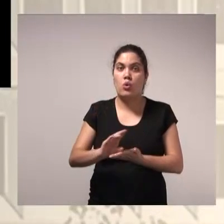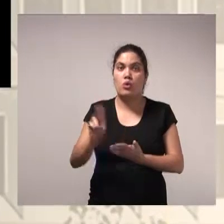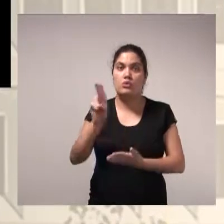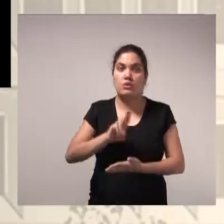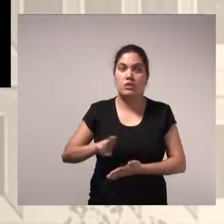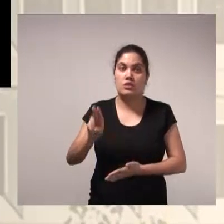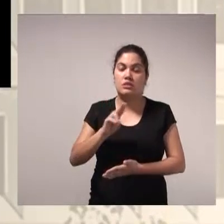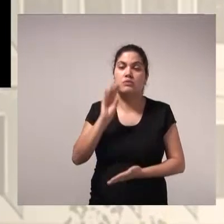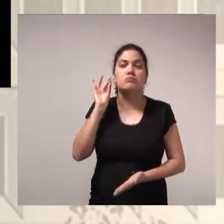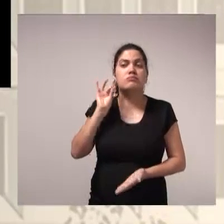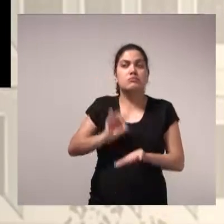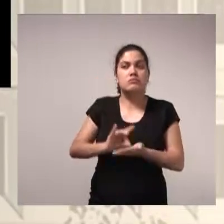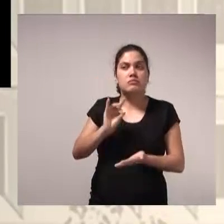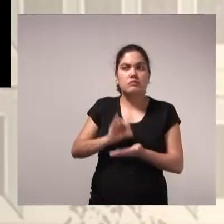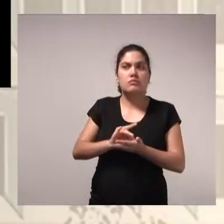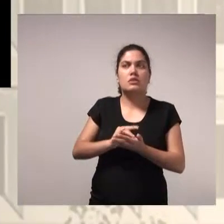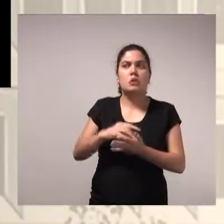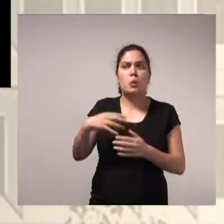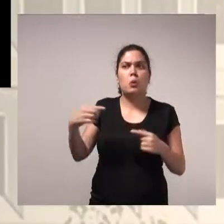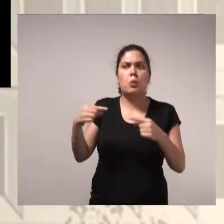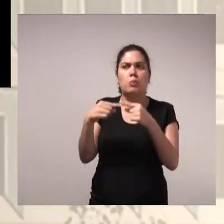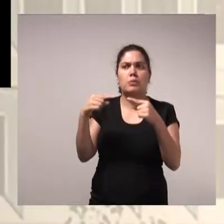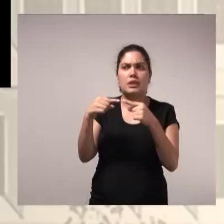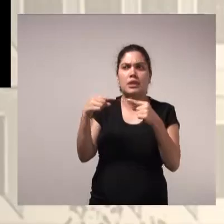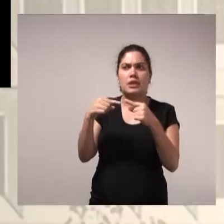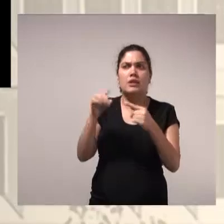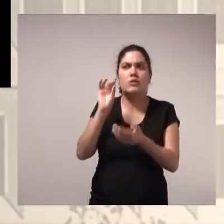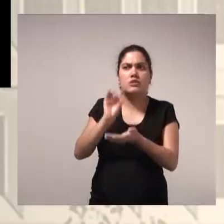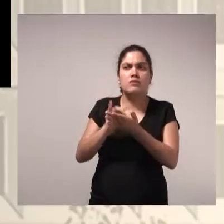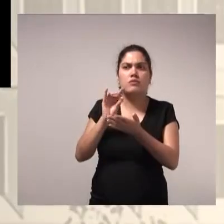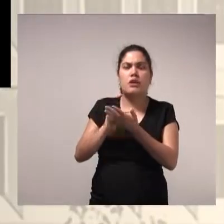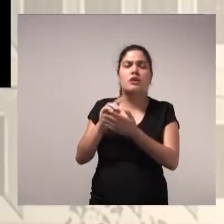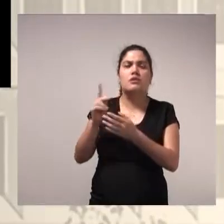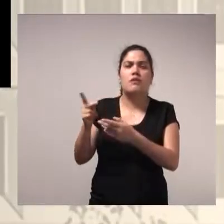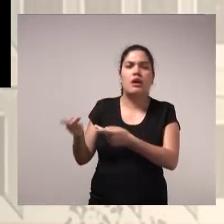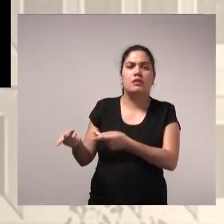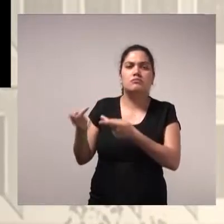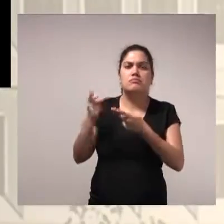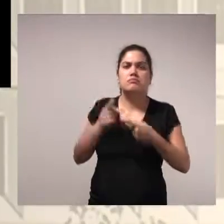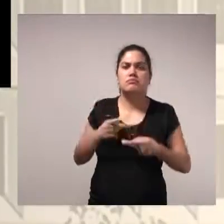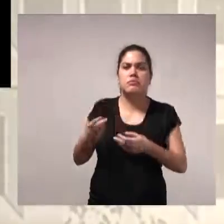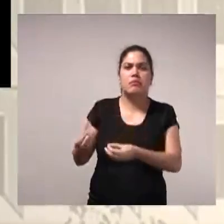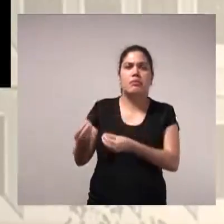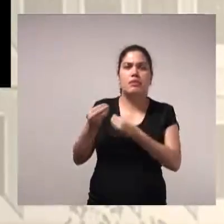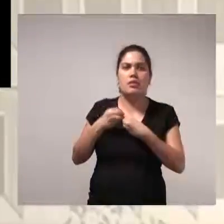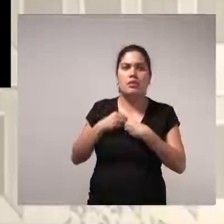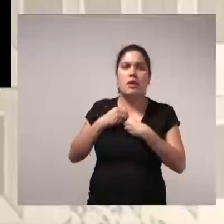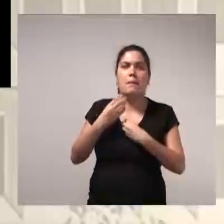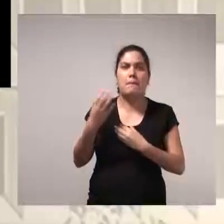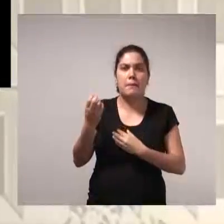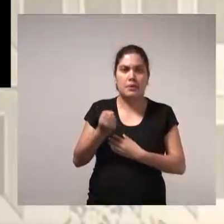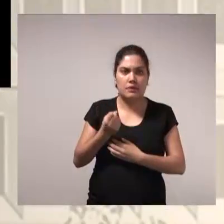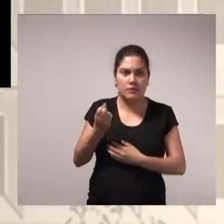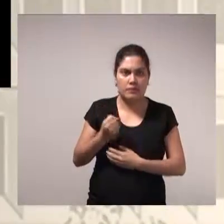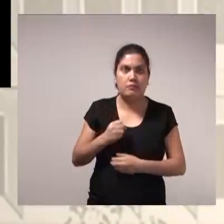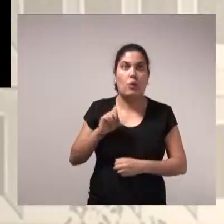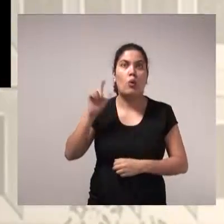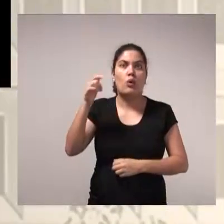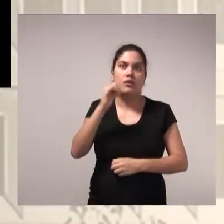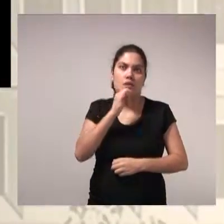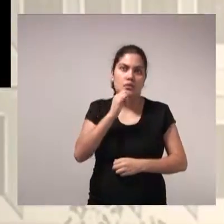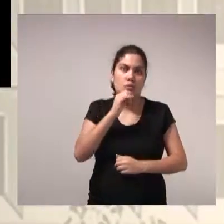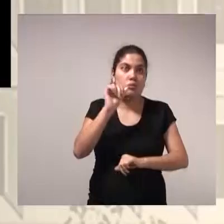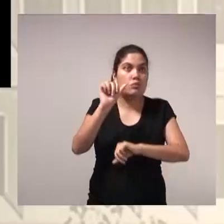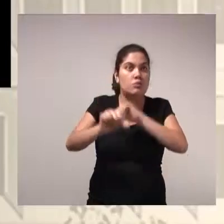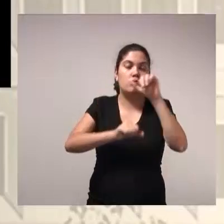que realmente faz sentido, no que realmente vai te trazer benefícios. Um outro exemplo de mudança de paradigma